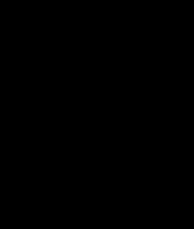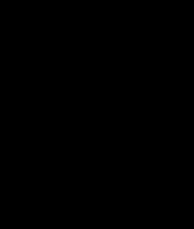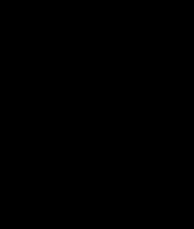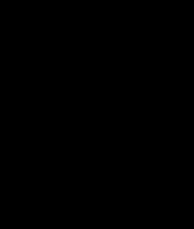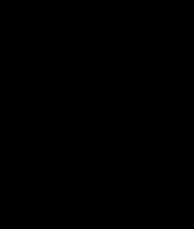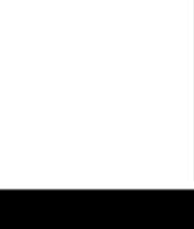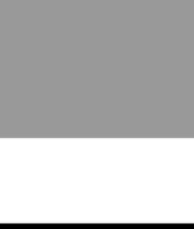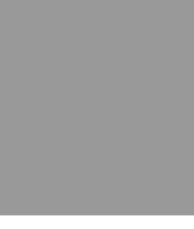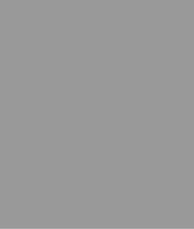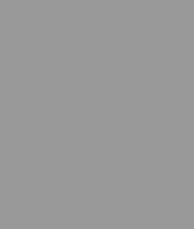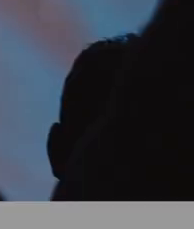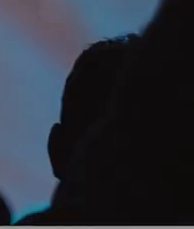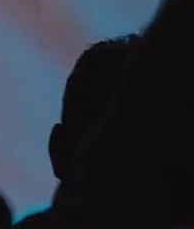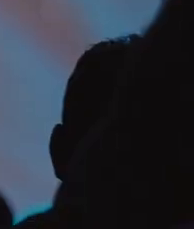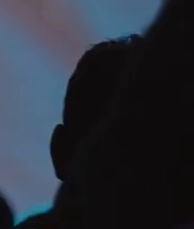e